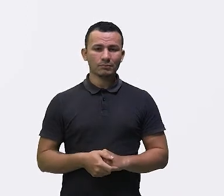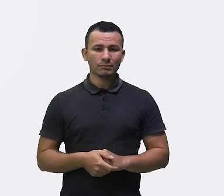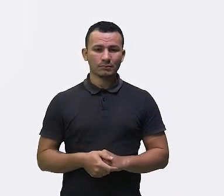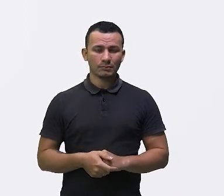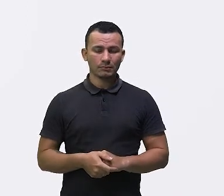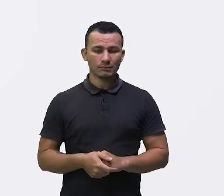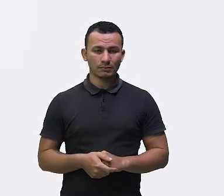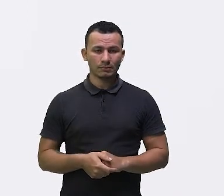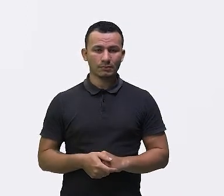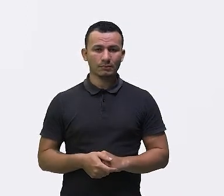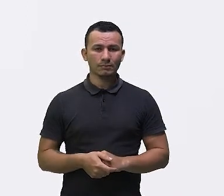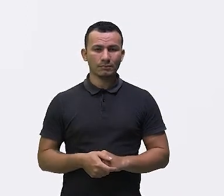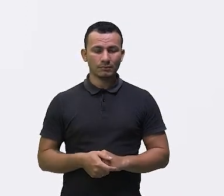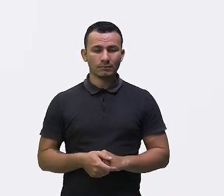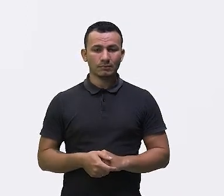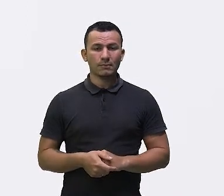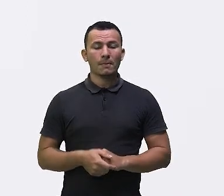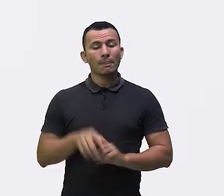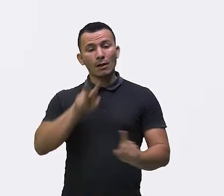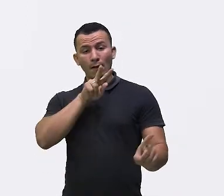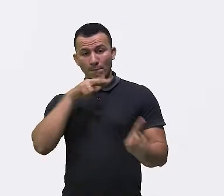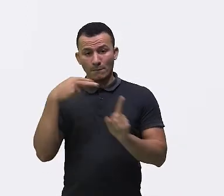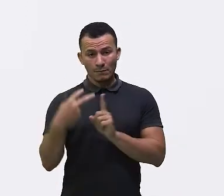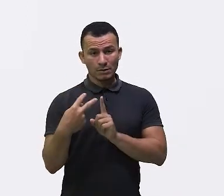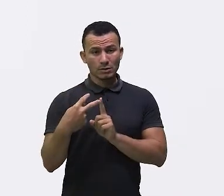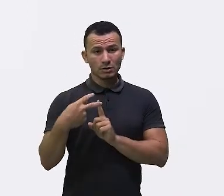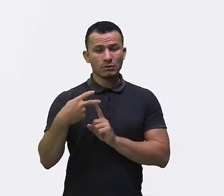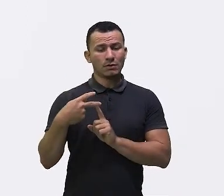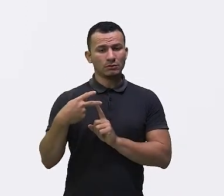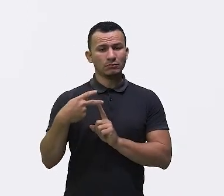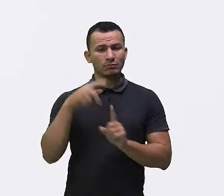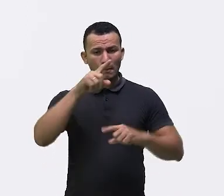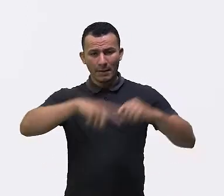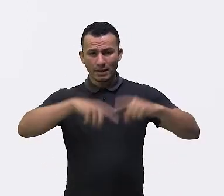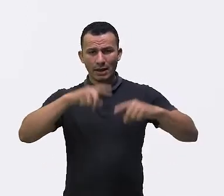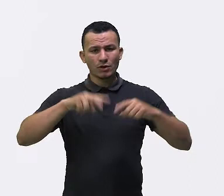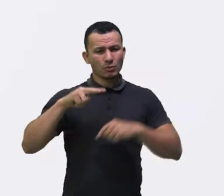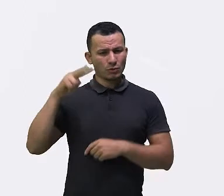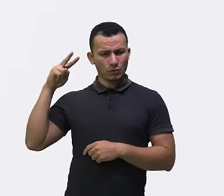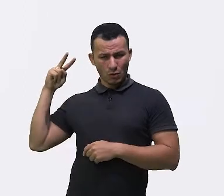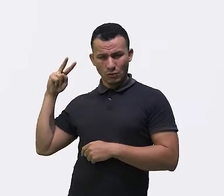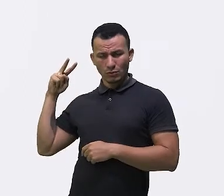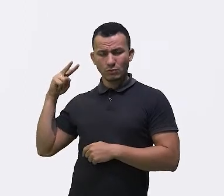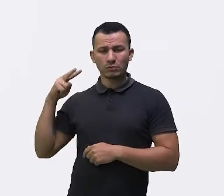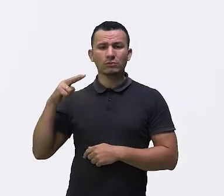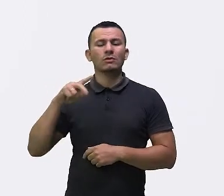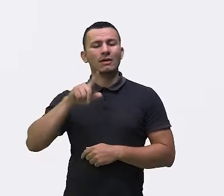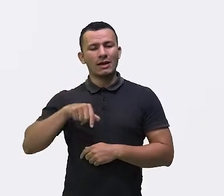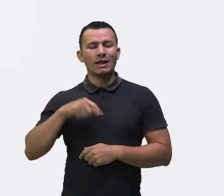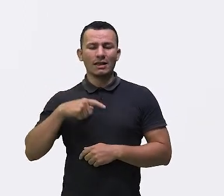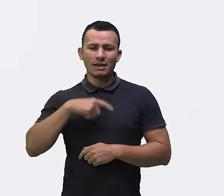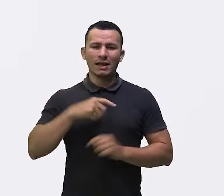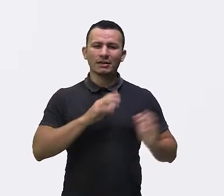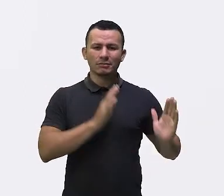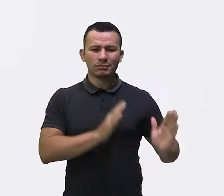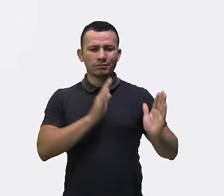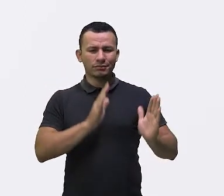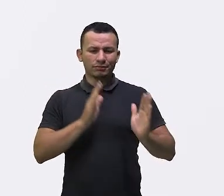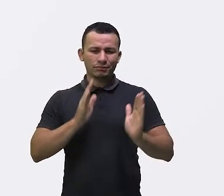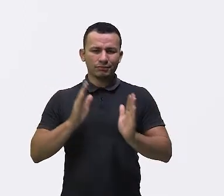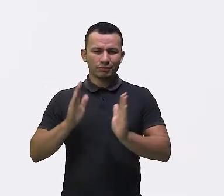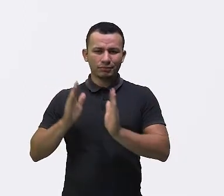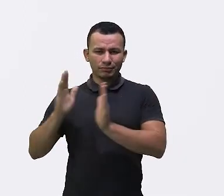Esta concepção do materialismo histórico é que vai passar por toda a